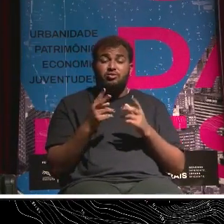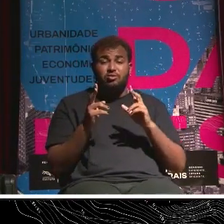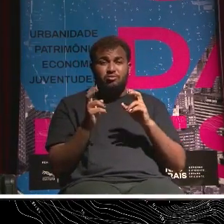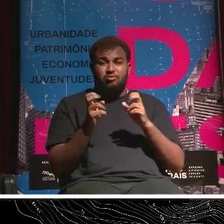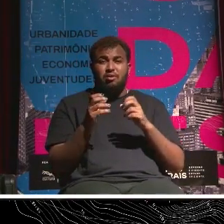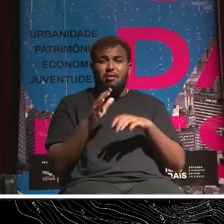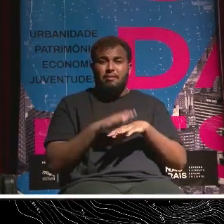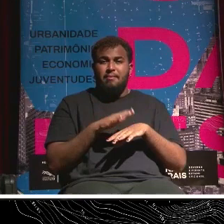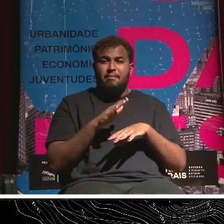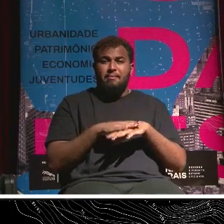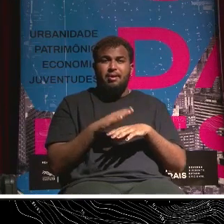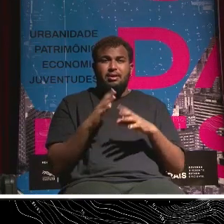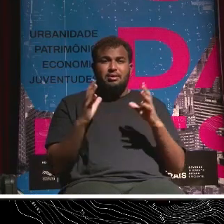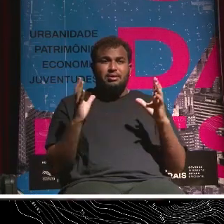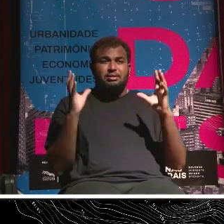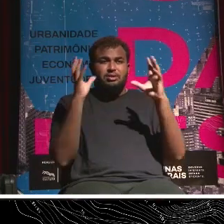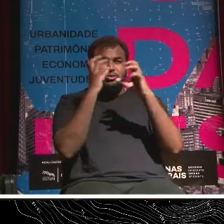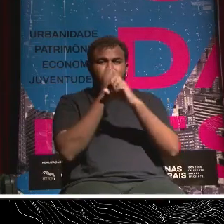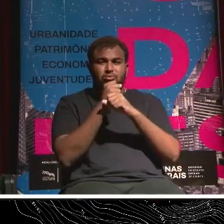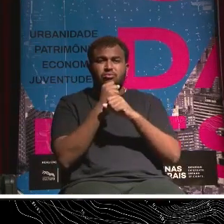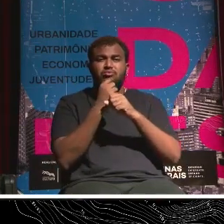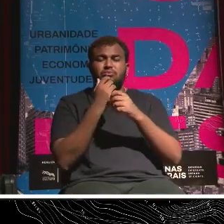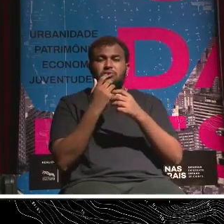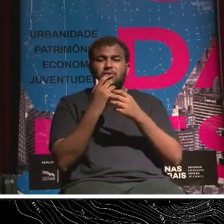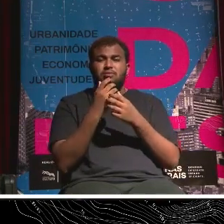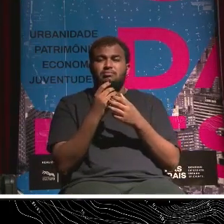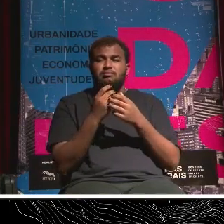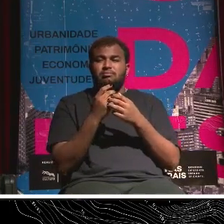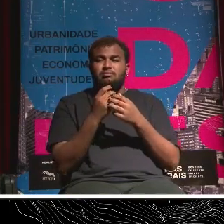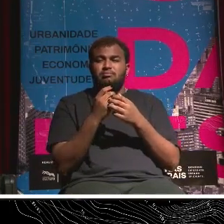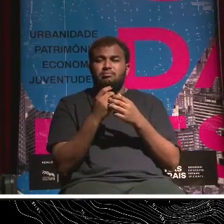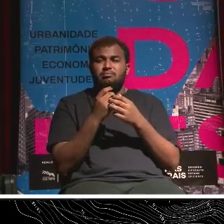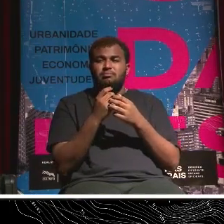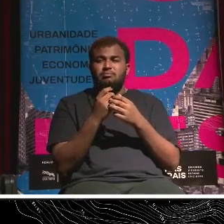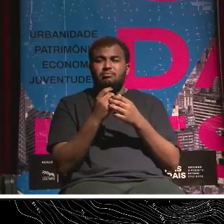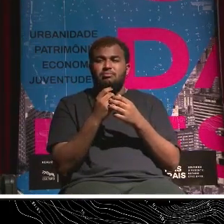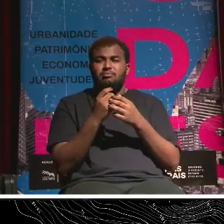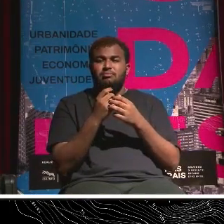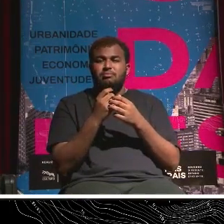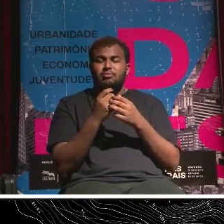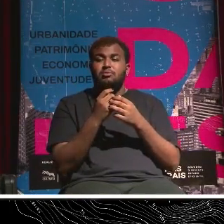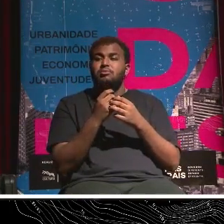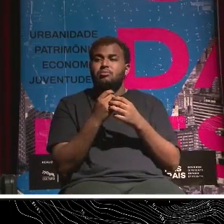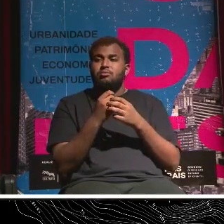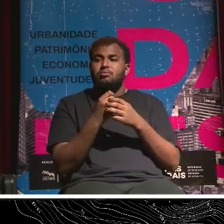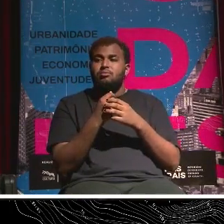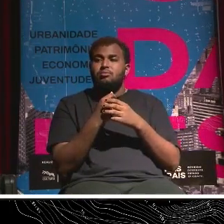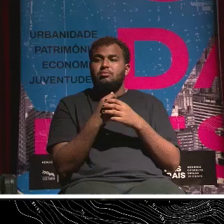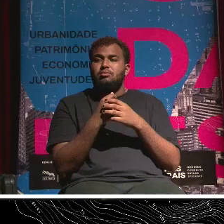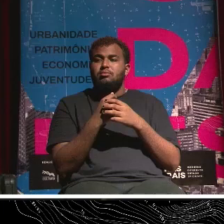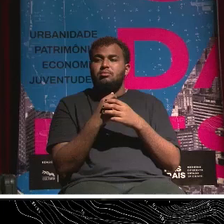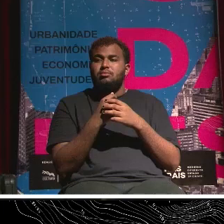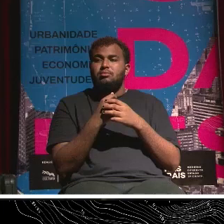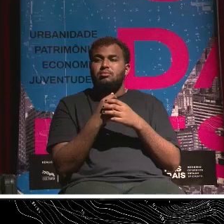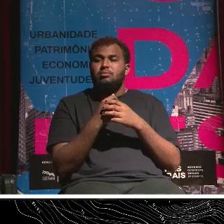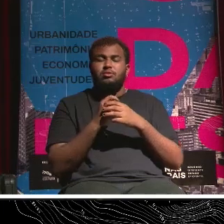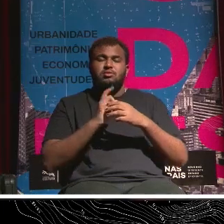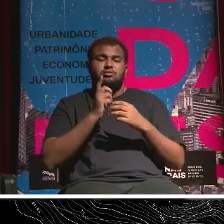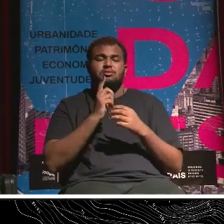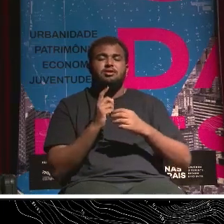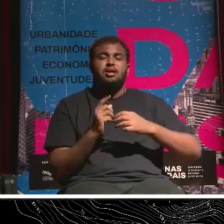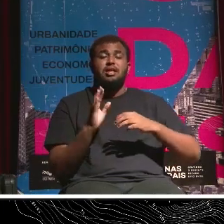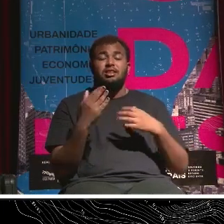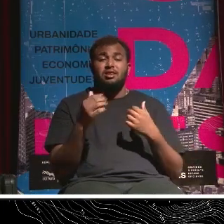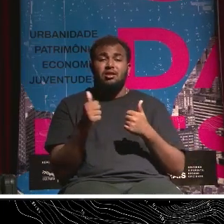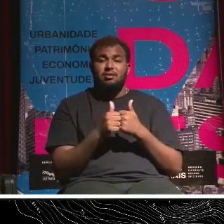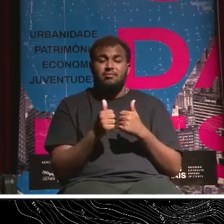escura. Né? Então, fui fazendo gestão a partir disso. Hoje eu trabalho também com as comunidades de povos tradicionais, tenho me aproximado